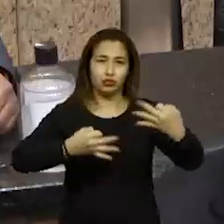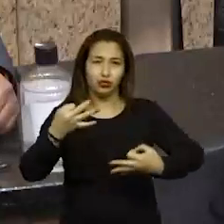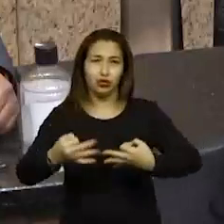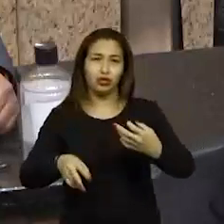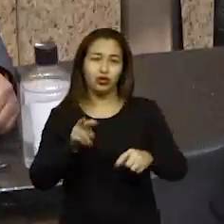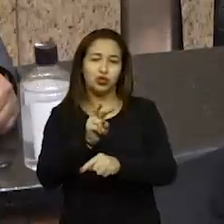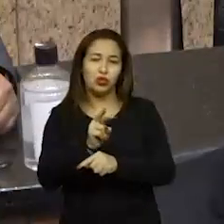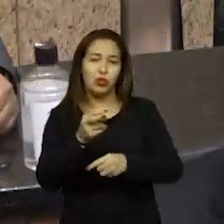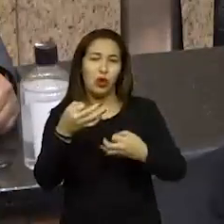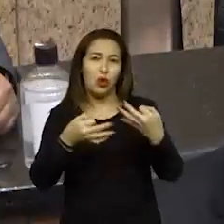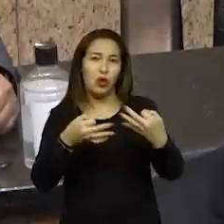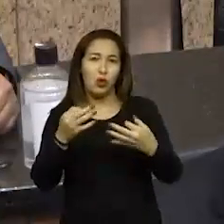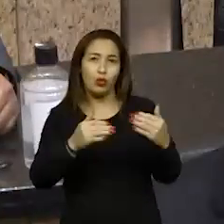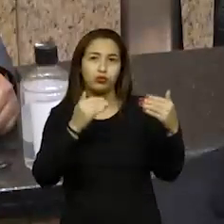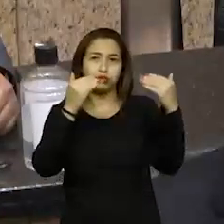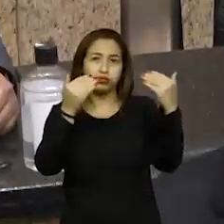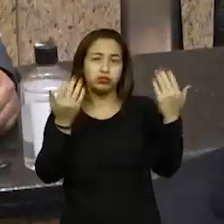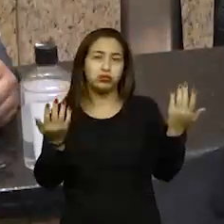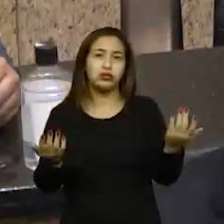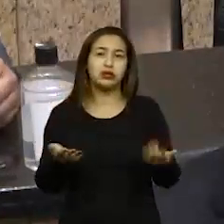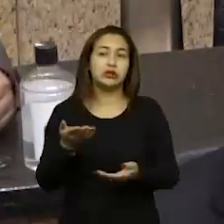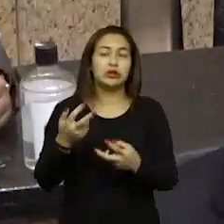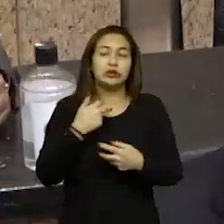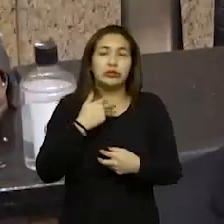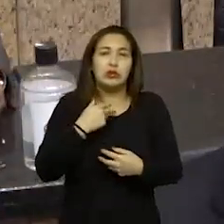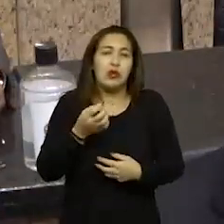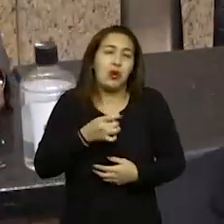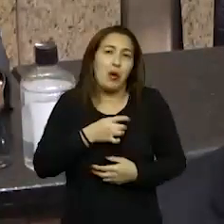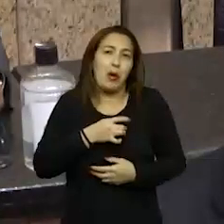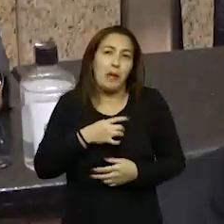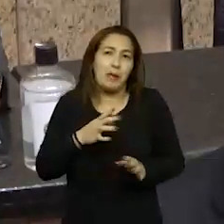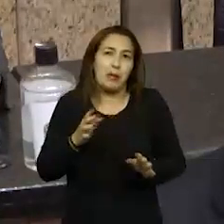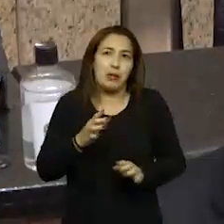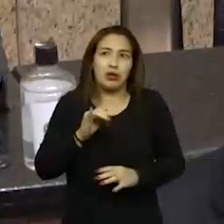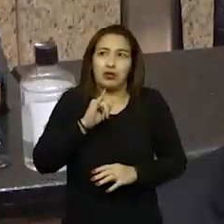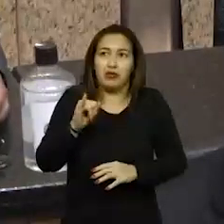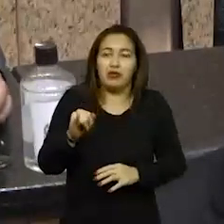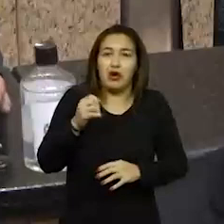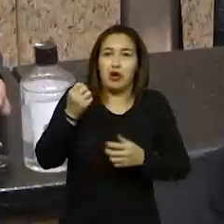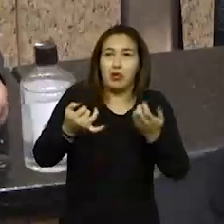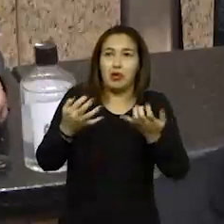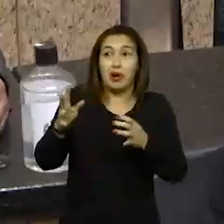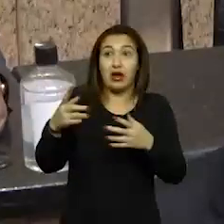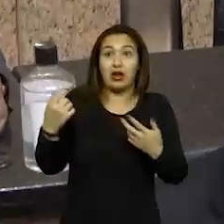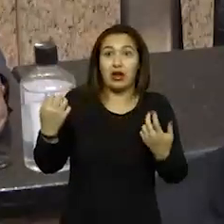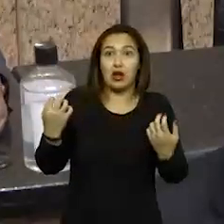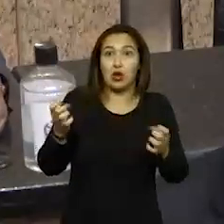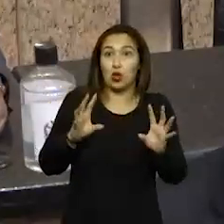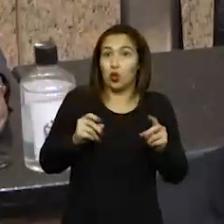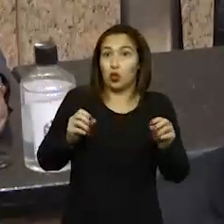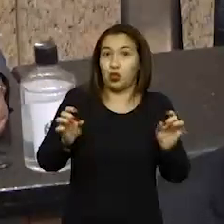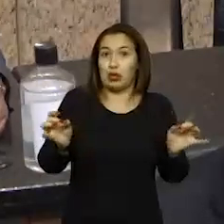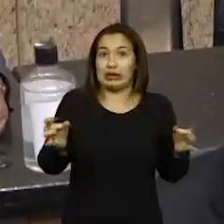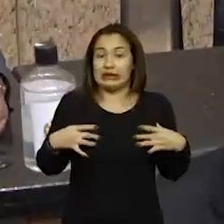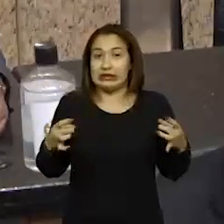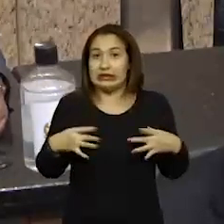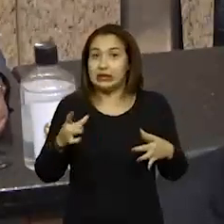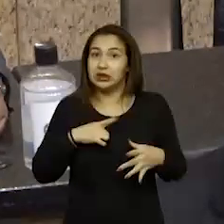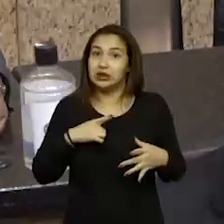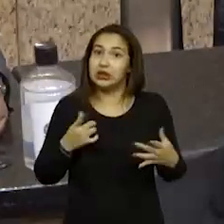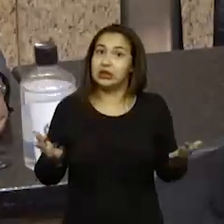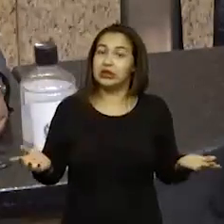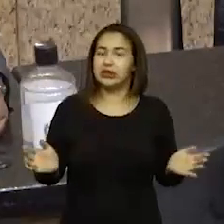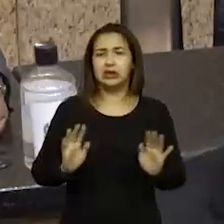promotores, que a gente não pode ter medo de falar desse poder, que é tão temido, né, com a assinatura deles